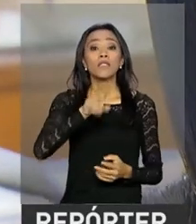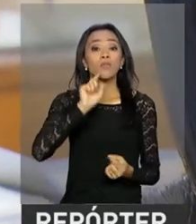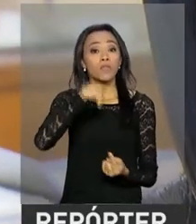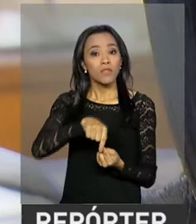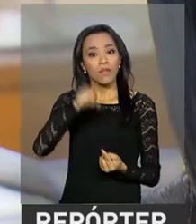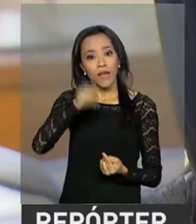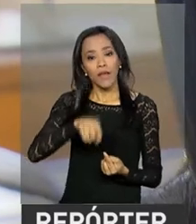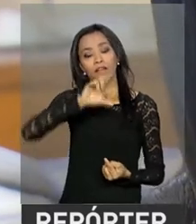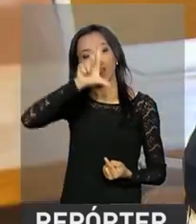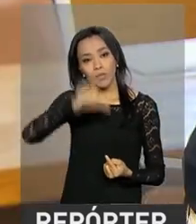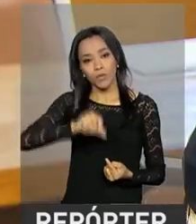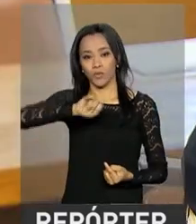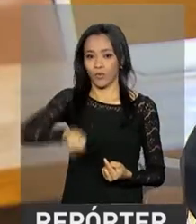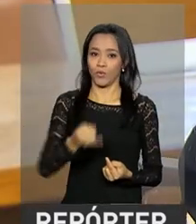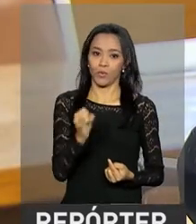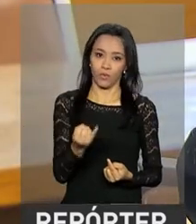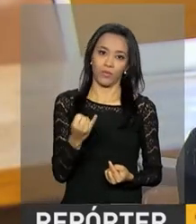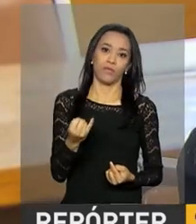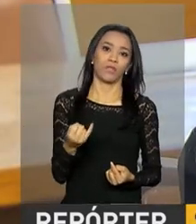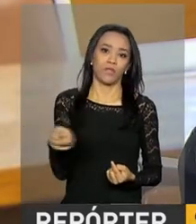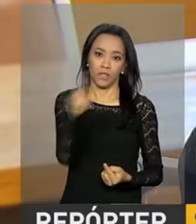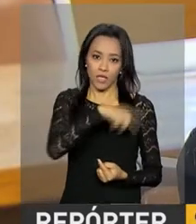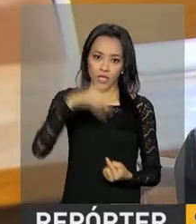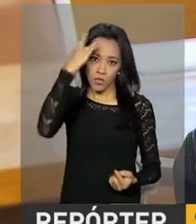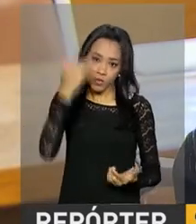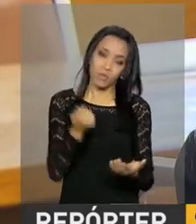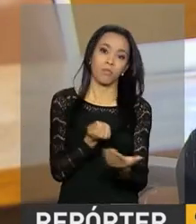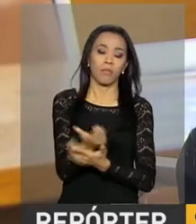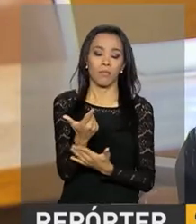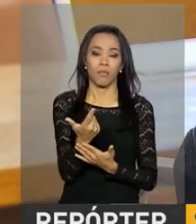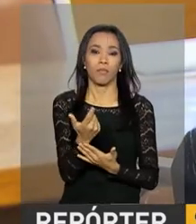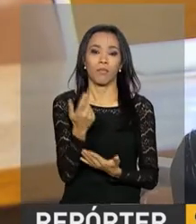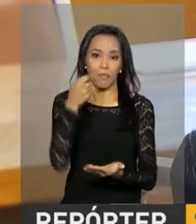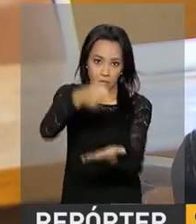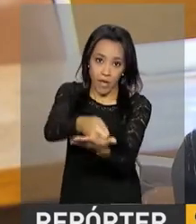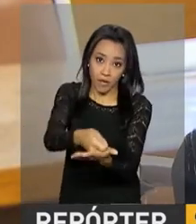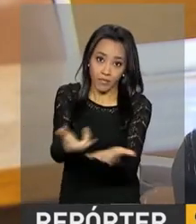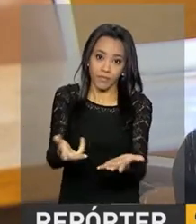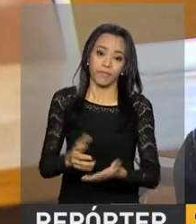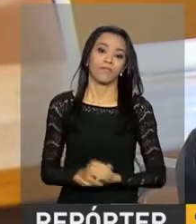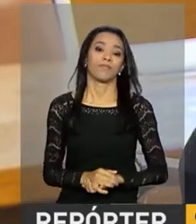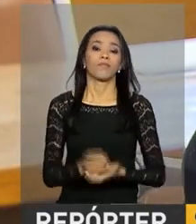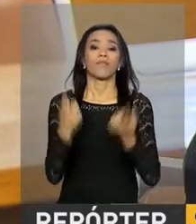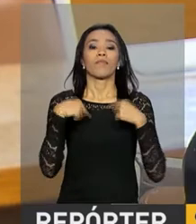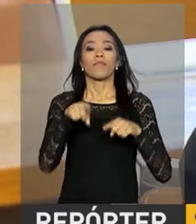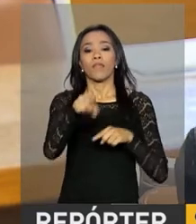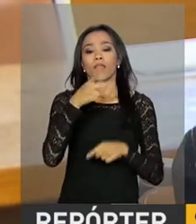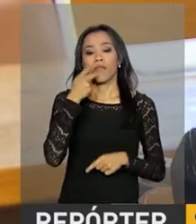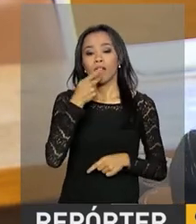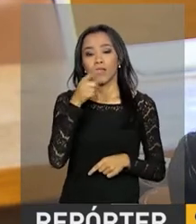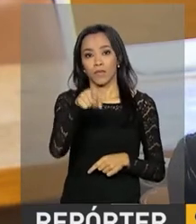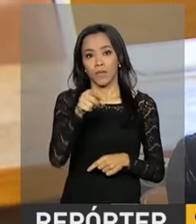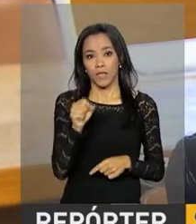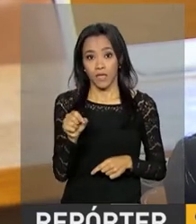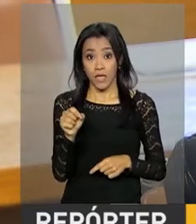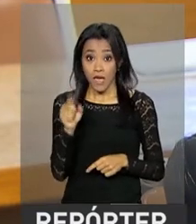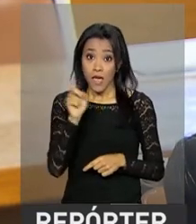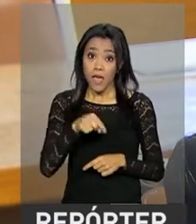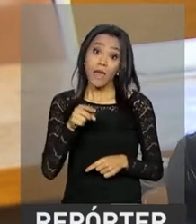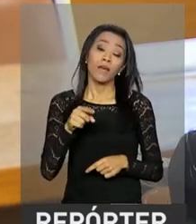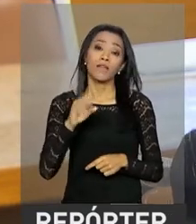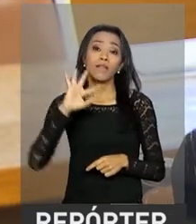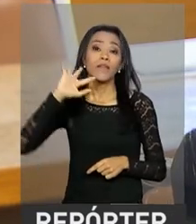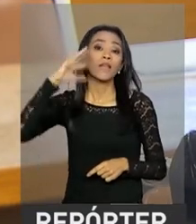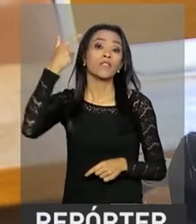pelos consumidores. A expectativa com a nova regulação, em termos de benefício para o cliente, é exatamente essa possibilidade do